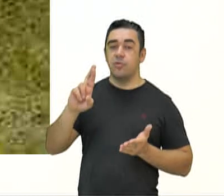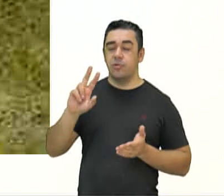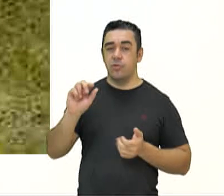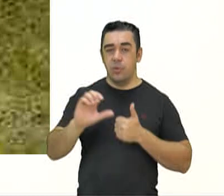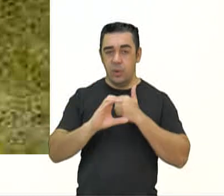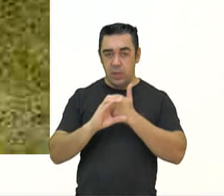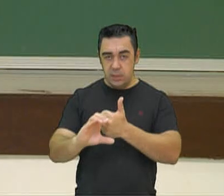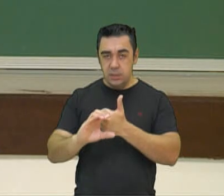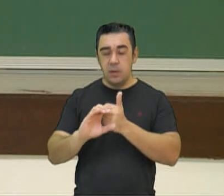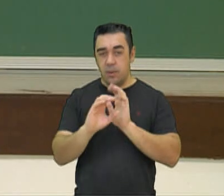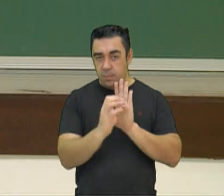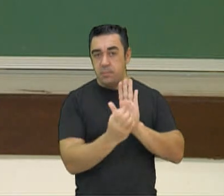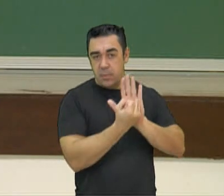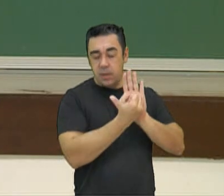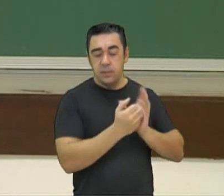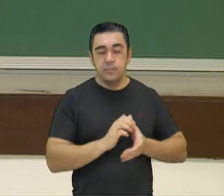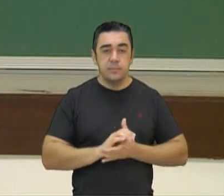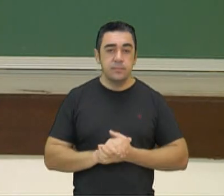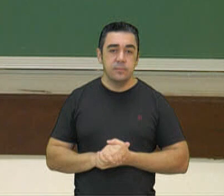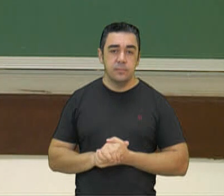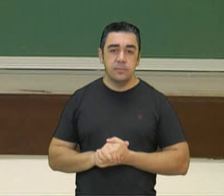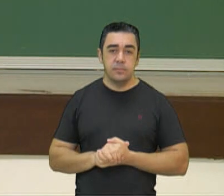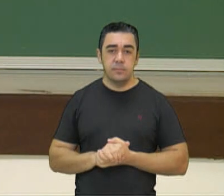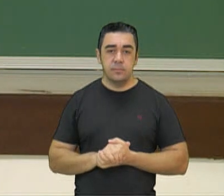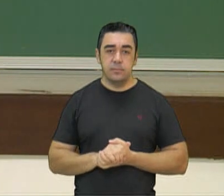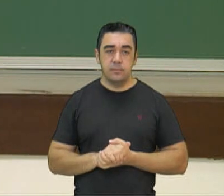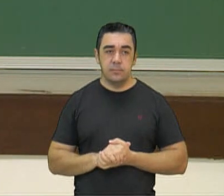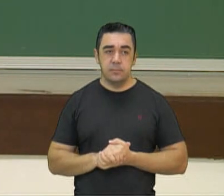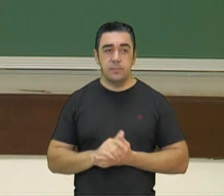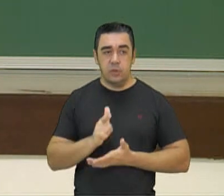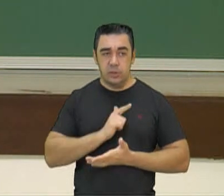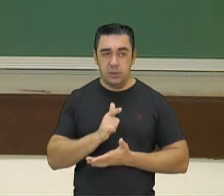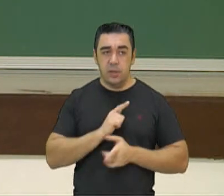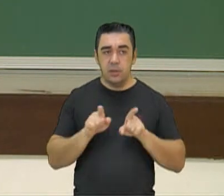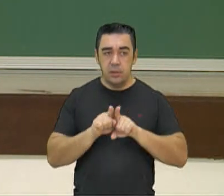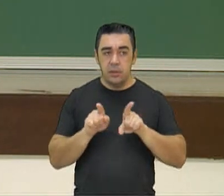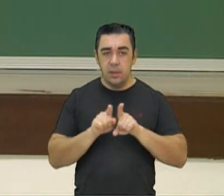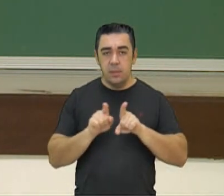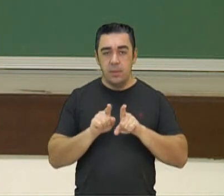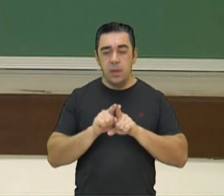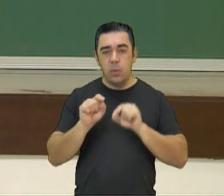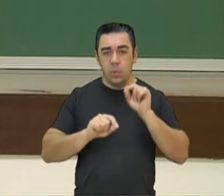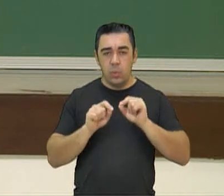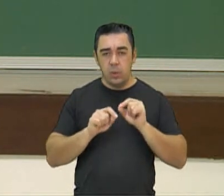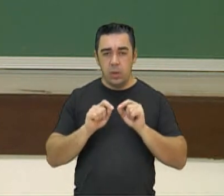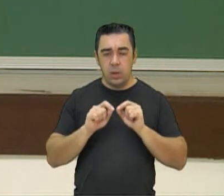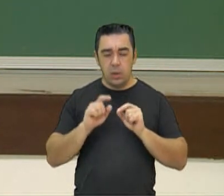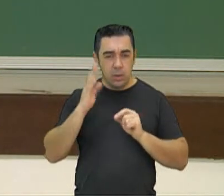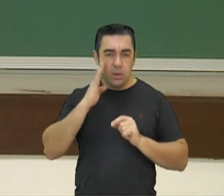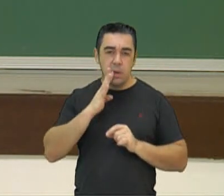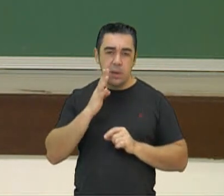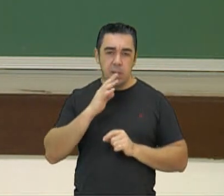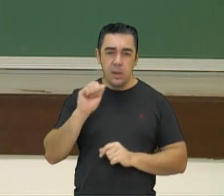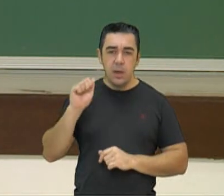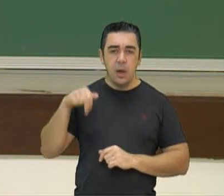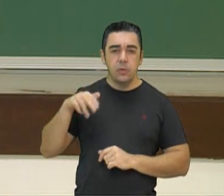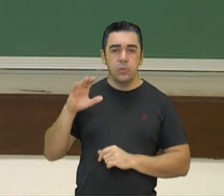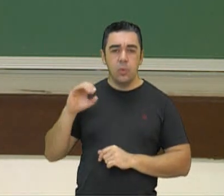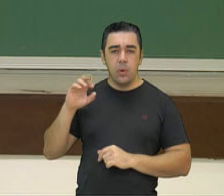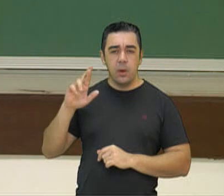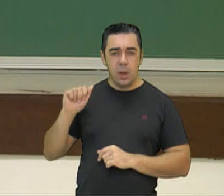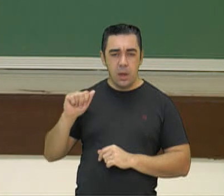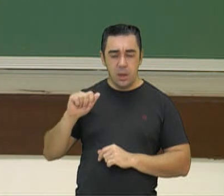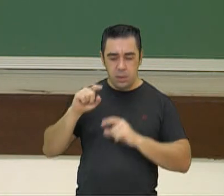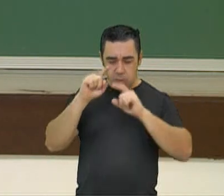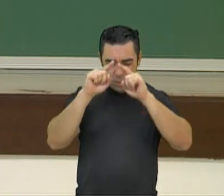símbolo, né, de Jesus Cristo. Temos a âncora, tá, que é a segurança, e então